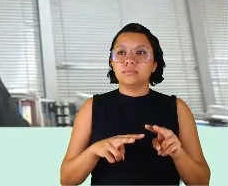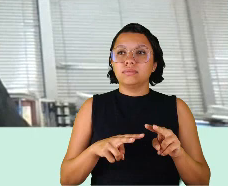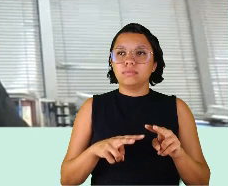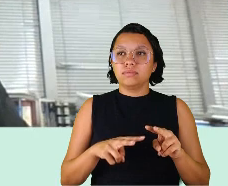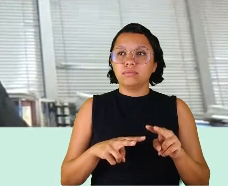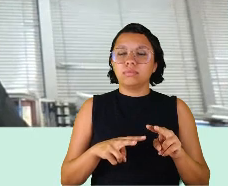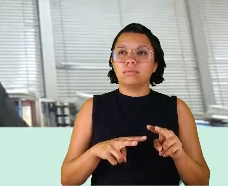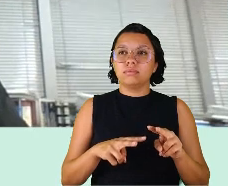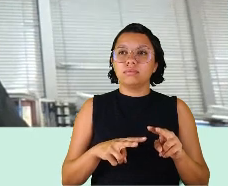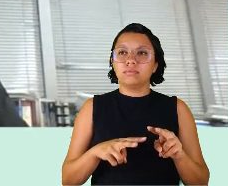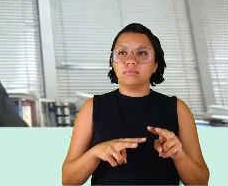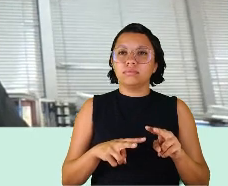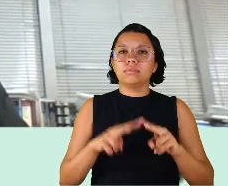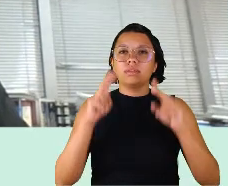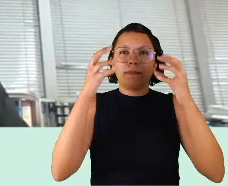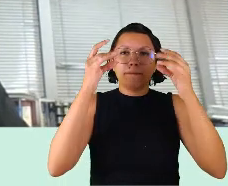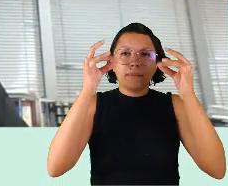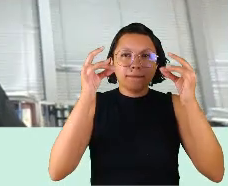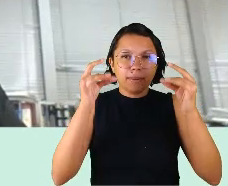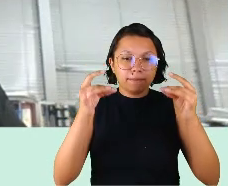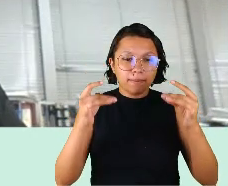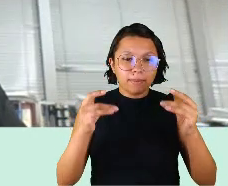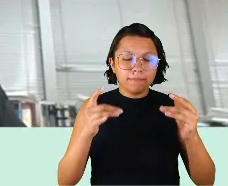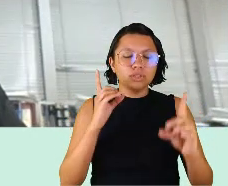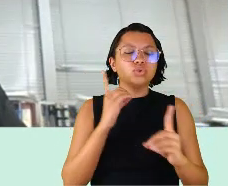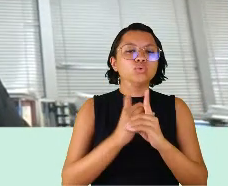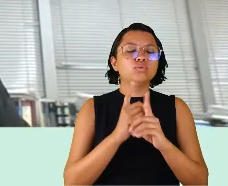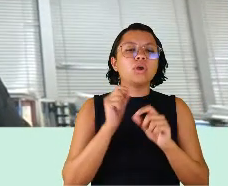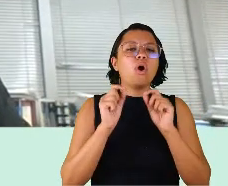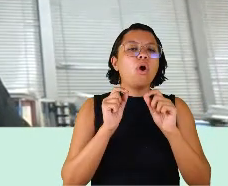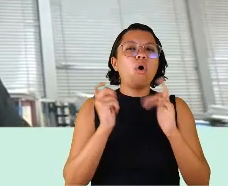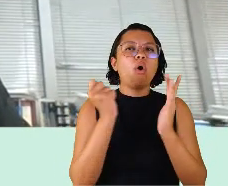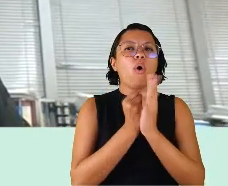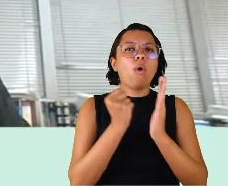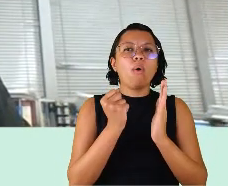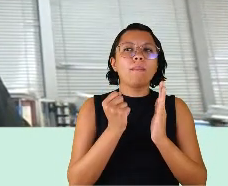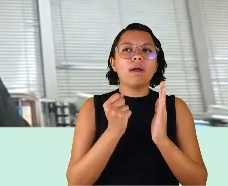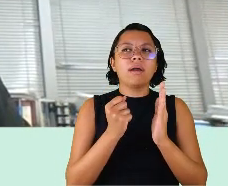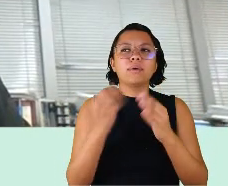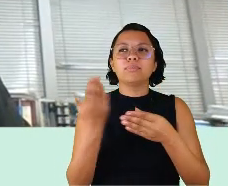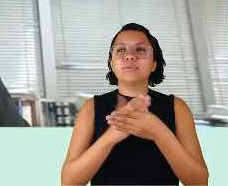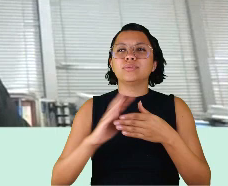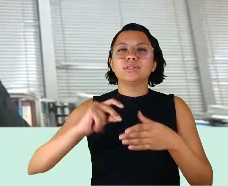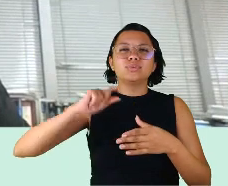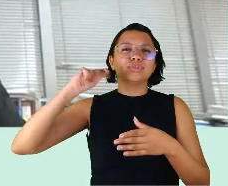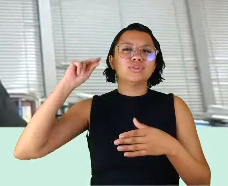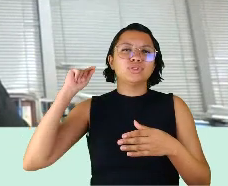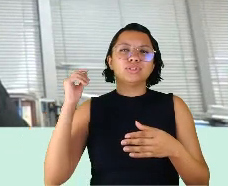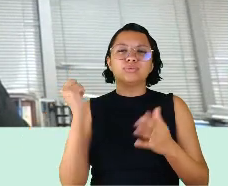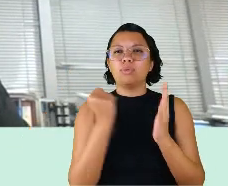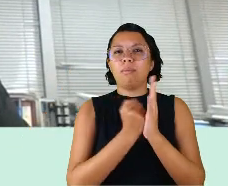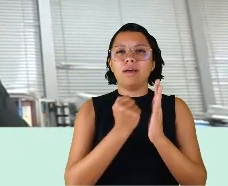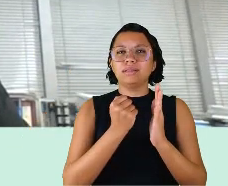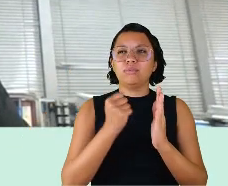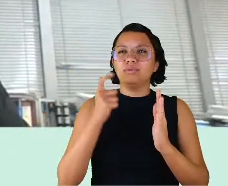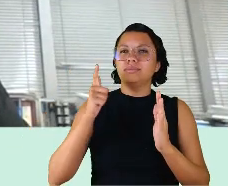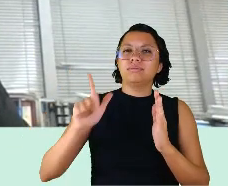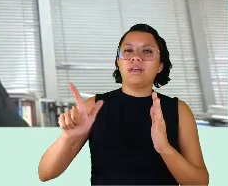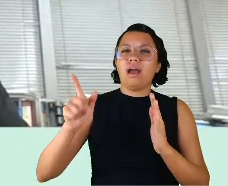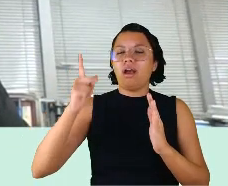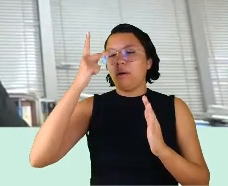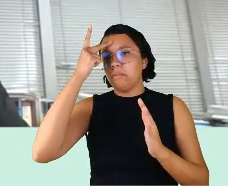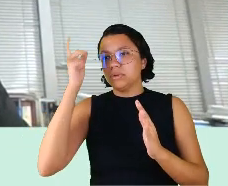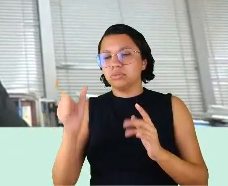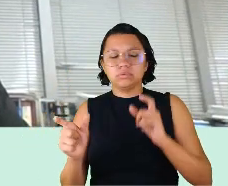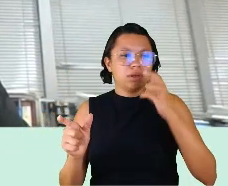lendo uma parte, destrinchando para descobrir aonde que está o bem, processo antigo, que o bem foi parar não sei aonde, está com não sei quem.